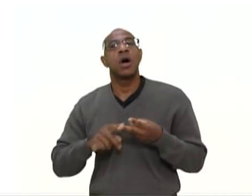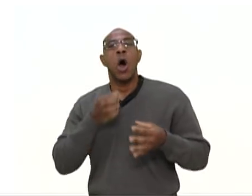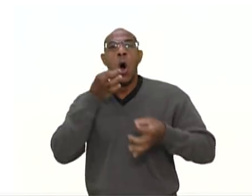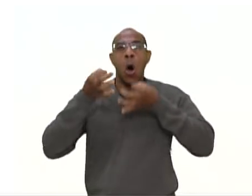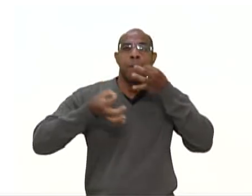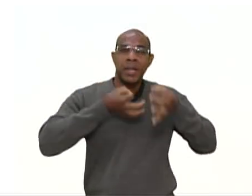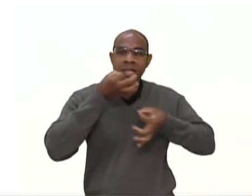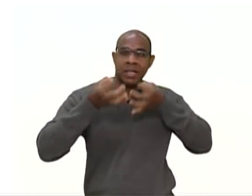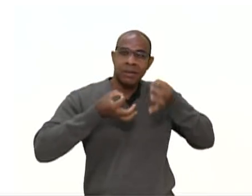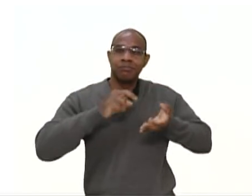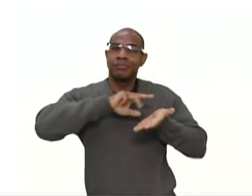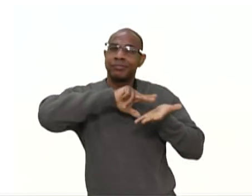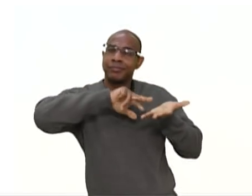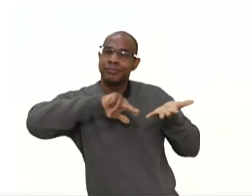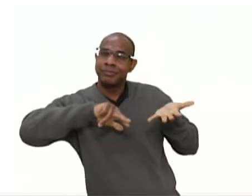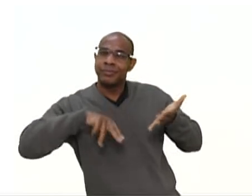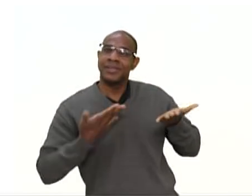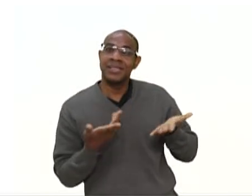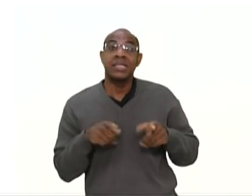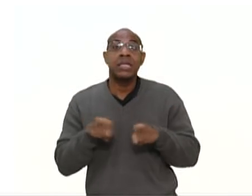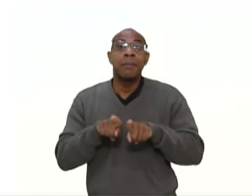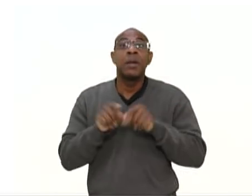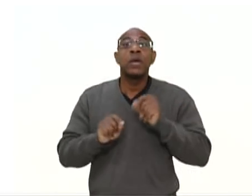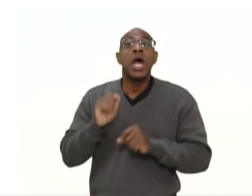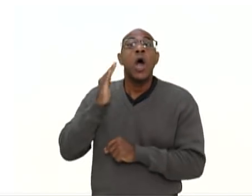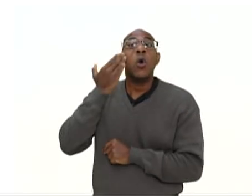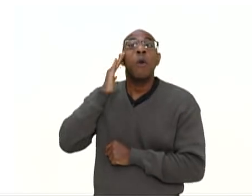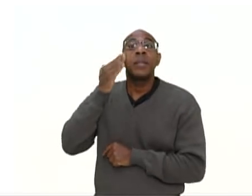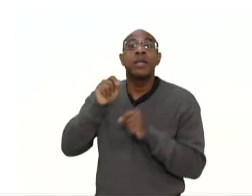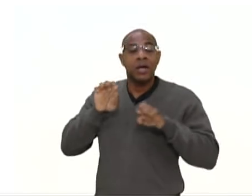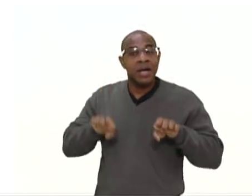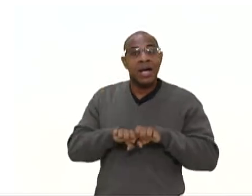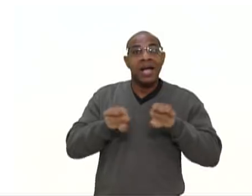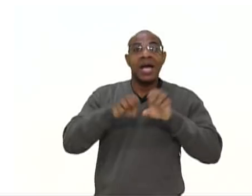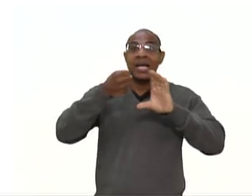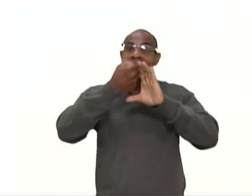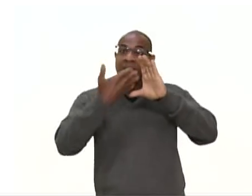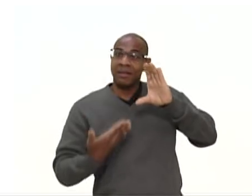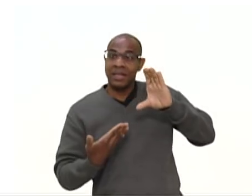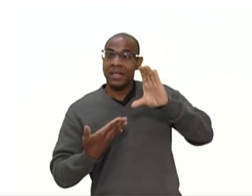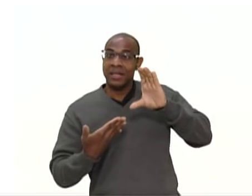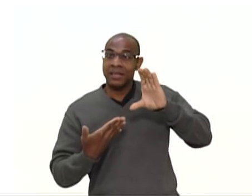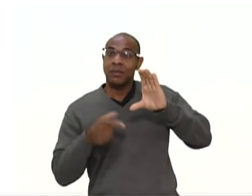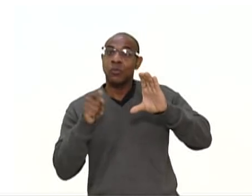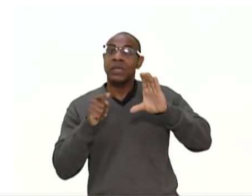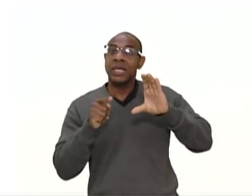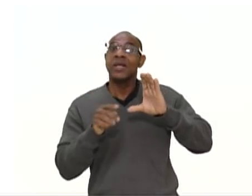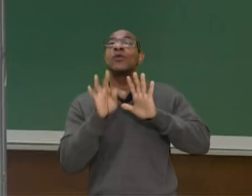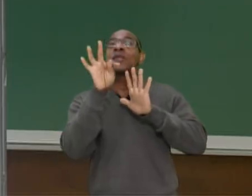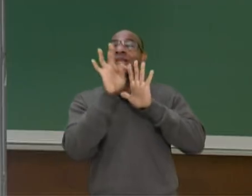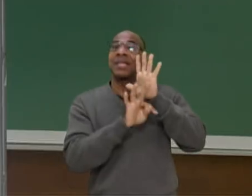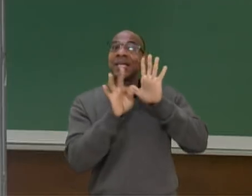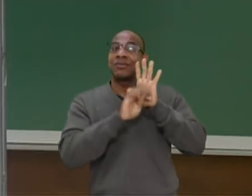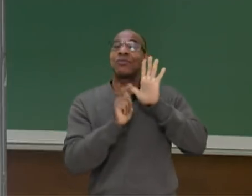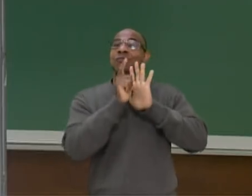opinião, argumentos, compreender a estrutura e as características desse